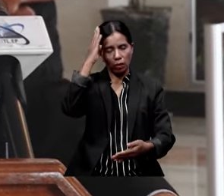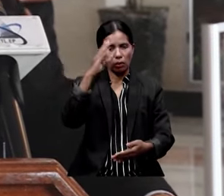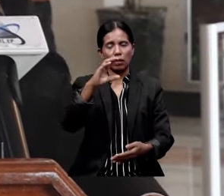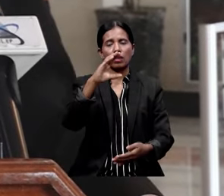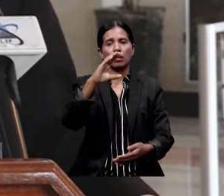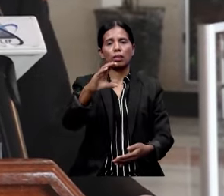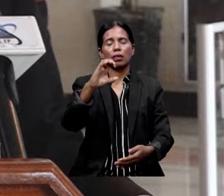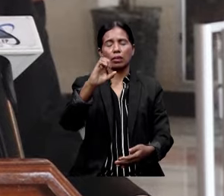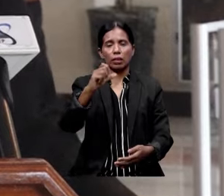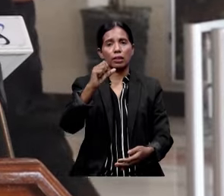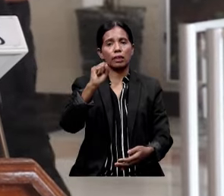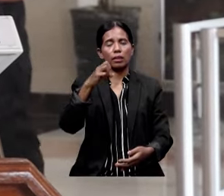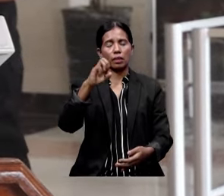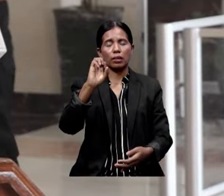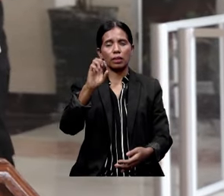Nebem.